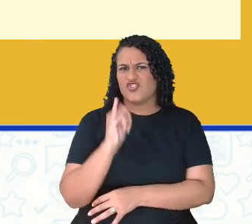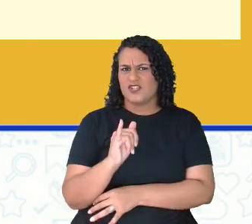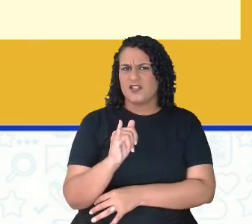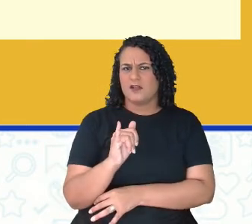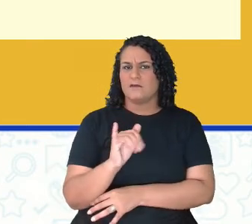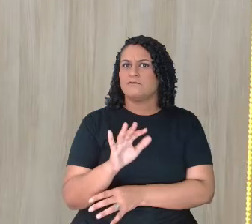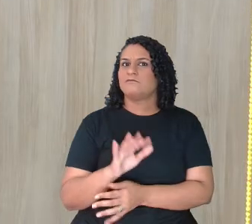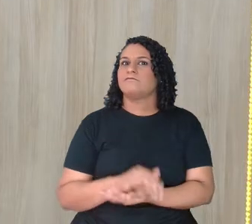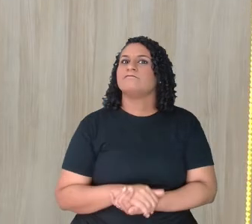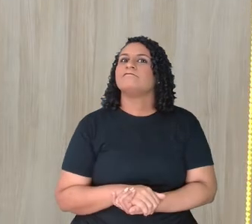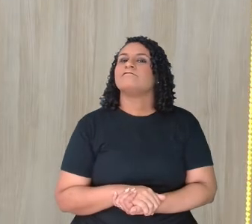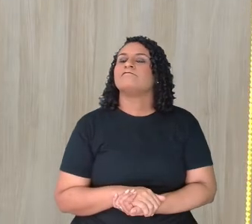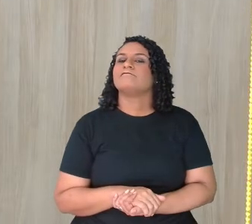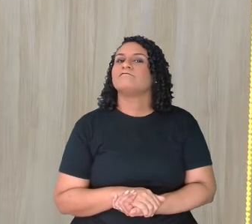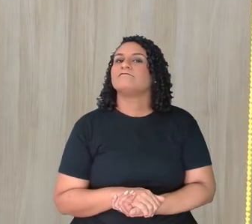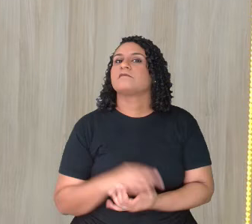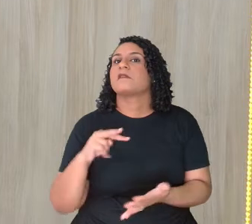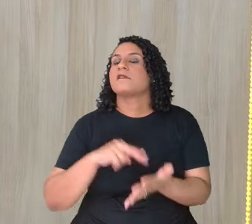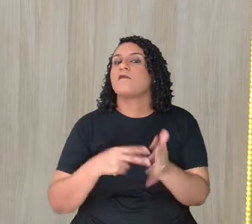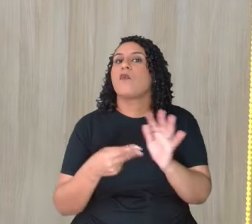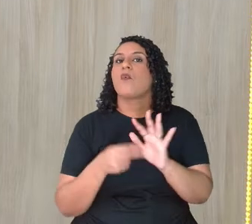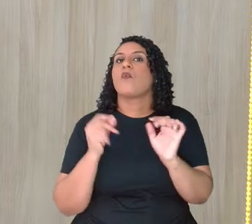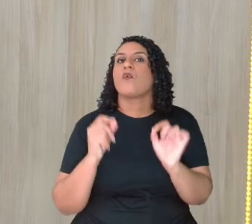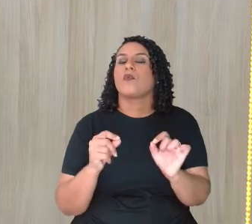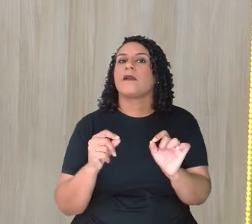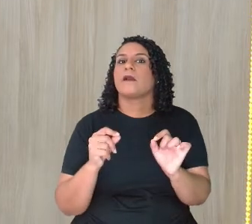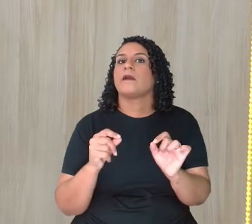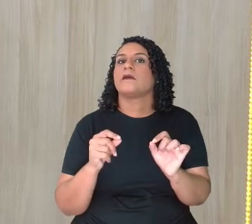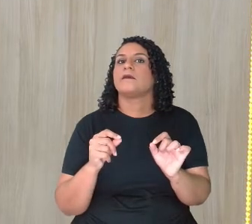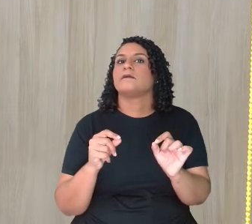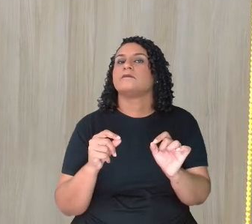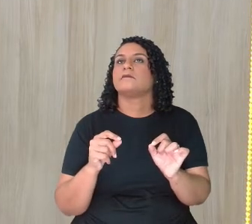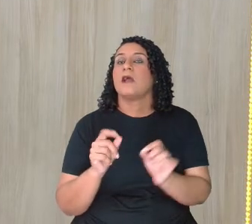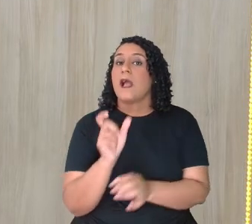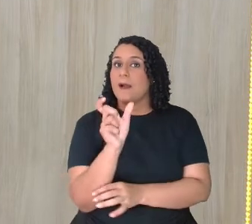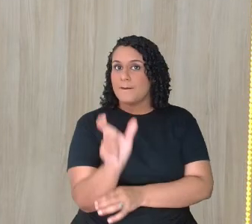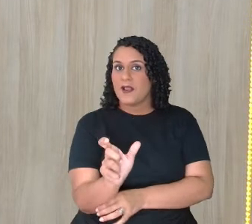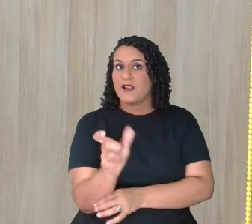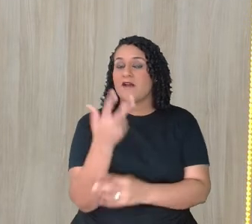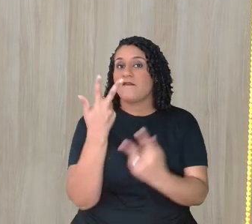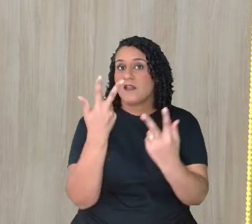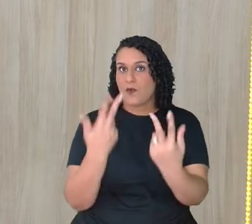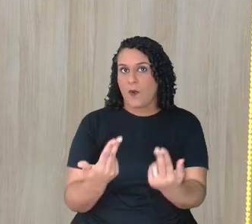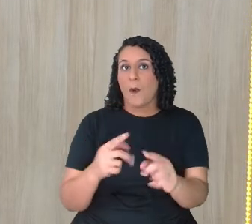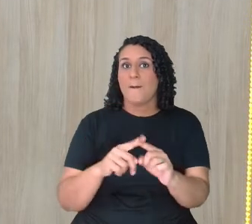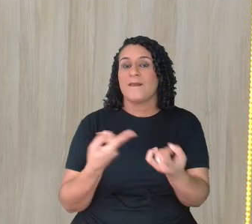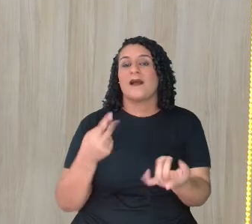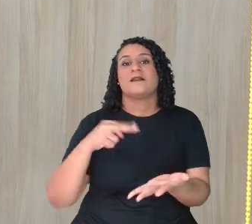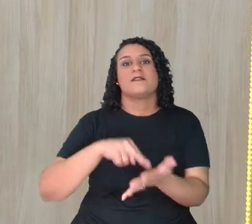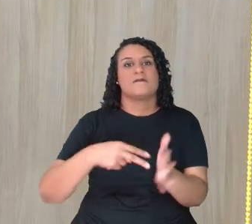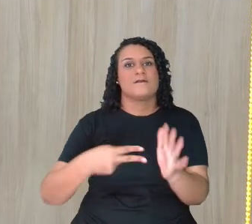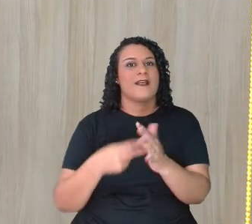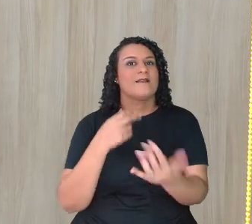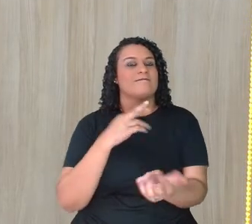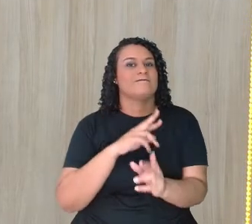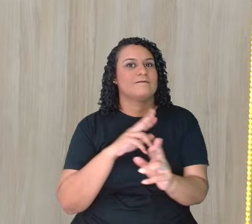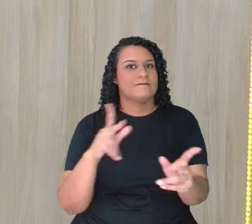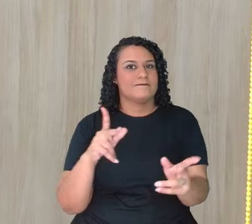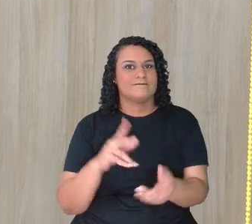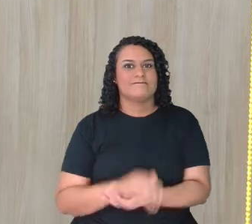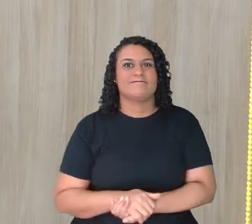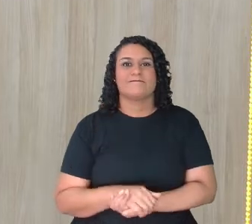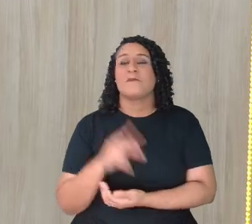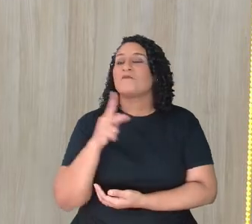bons fluidos. E aí? A palavra é igual, mas o sentido é diferente.